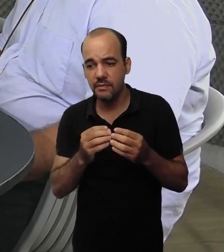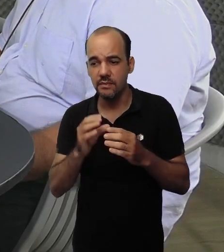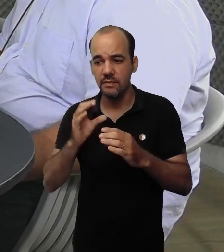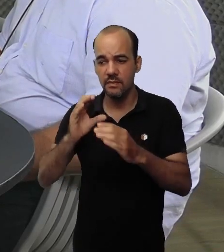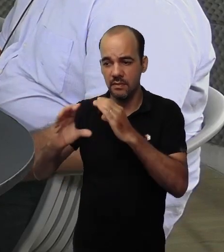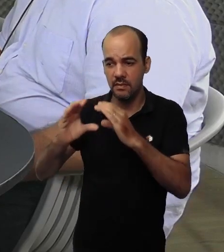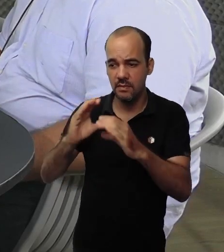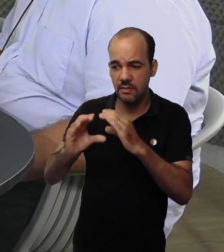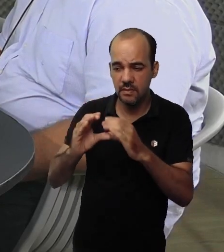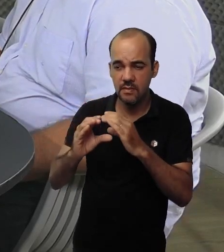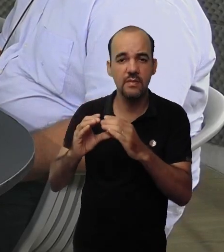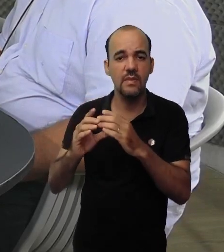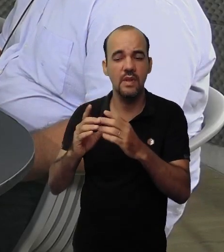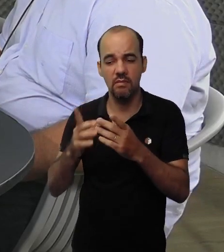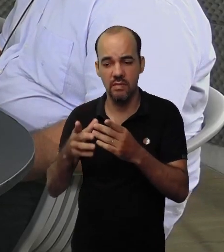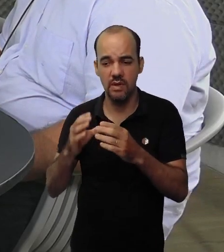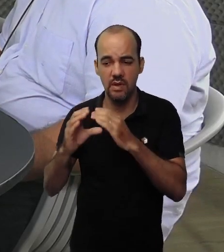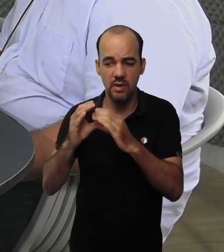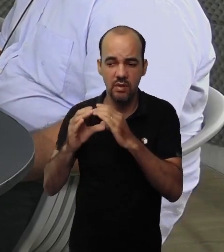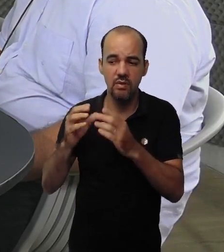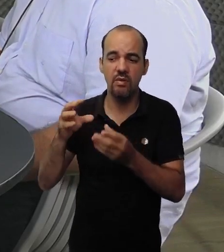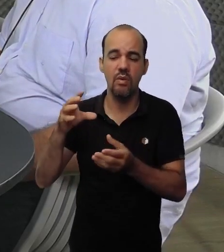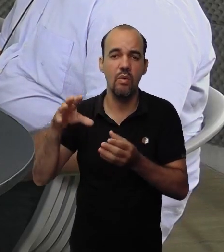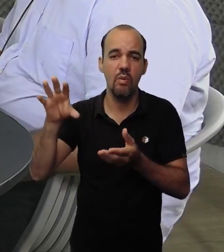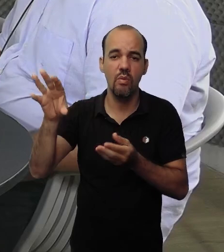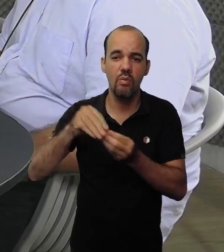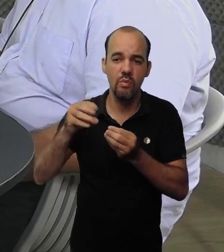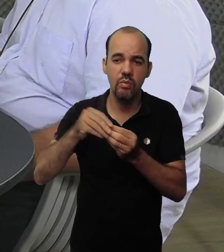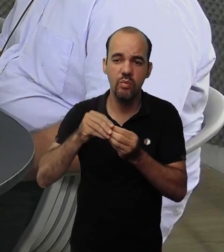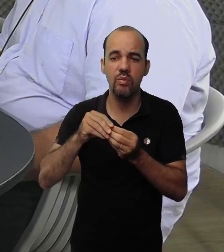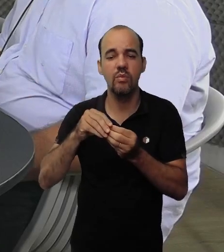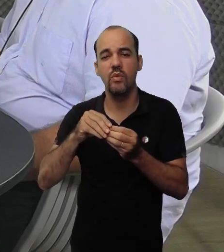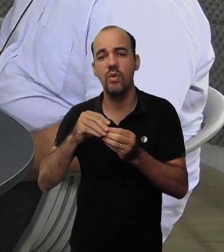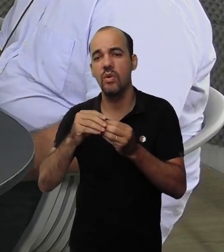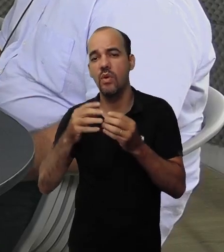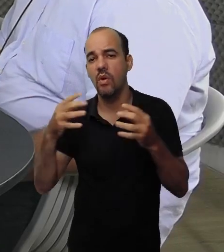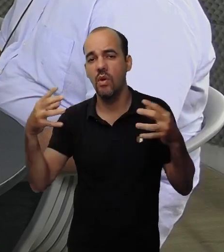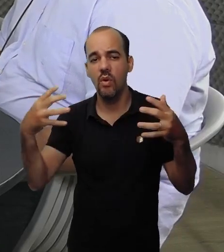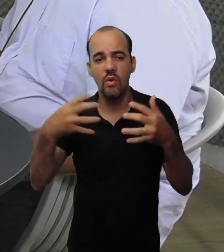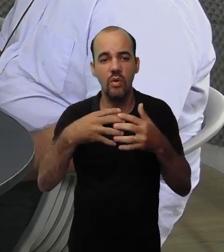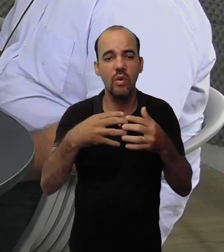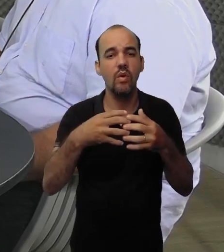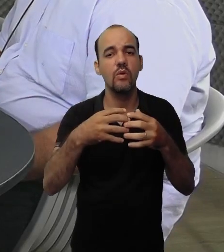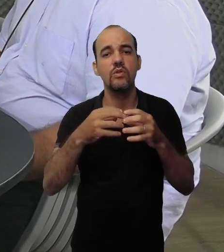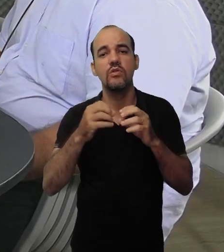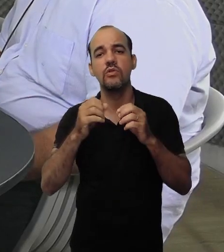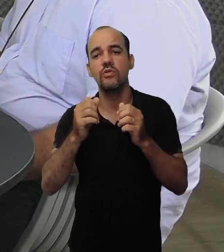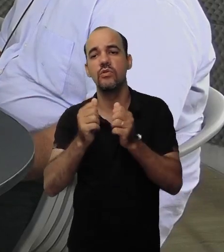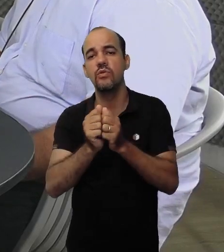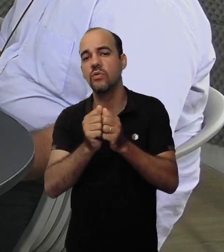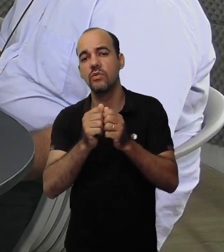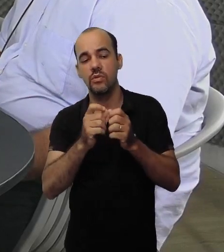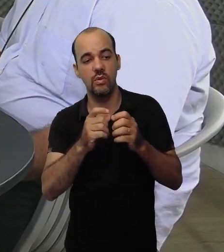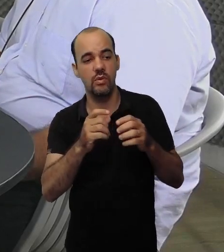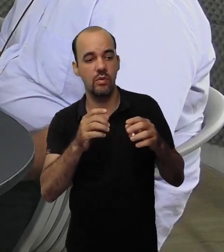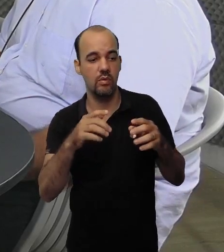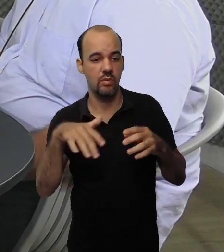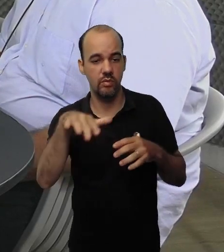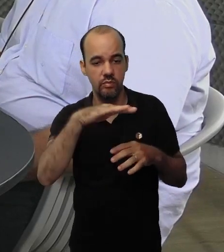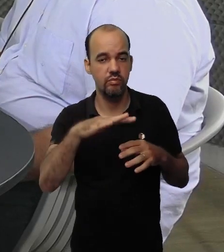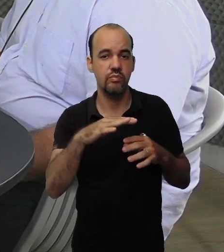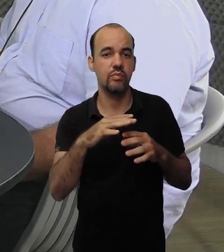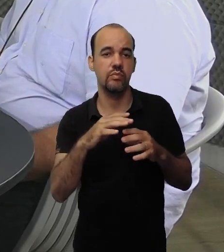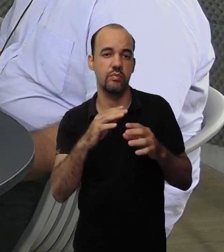pelo professor Rafael, foi dita, muito bem dita por ele, né? Nessa interação, com o resultado final,